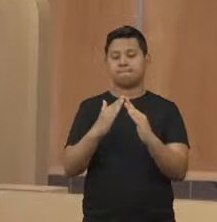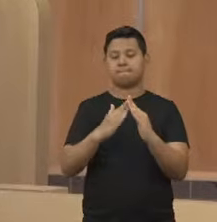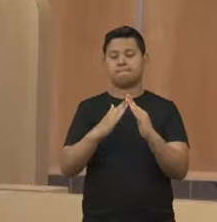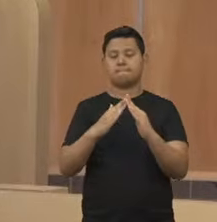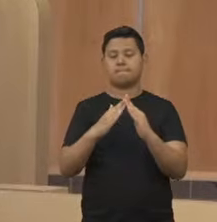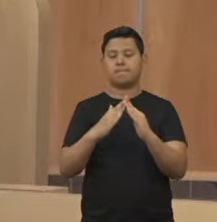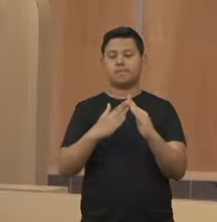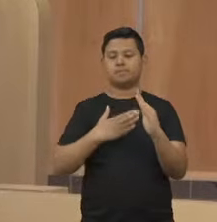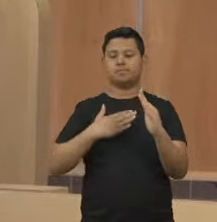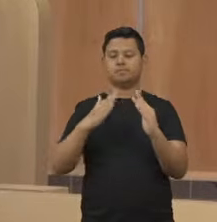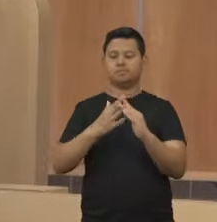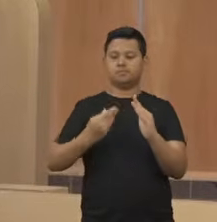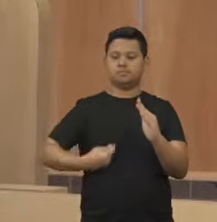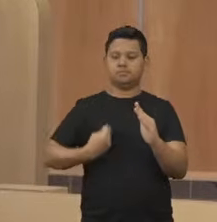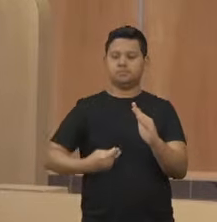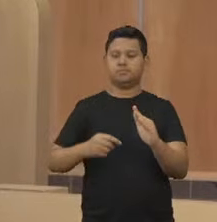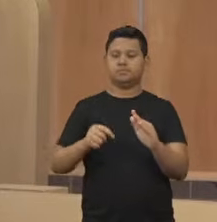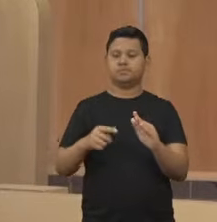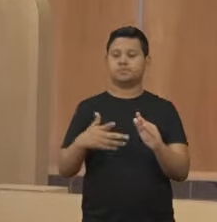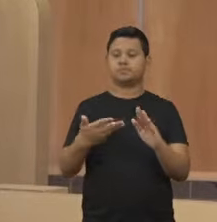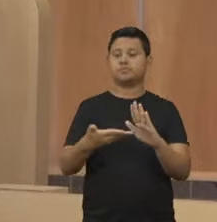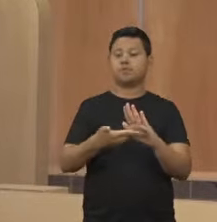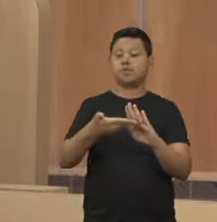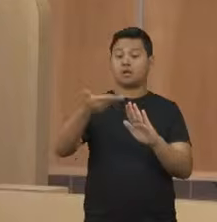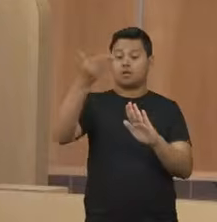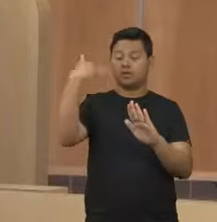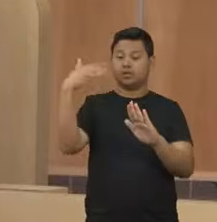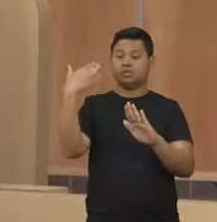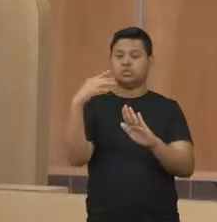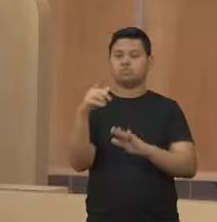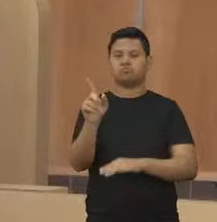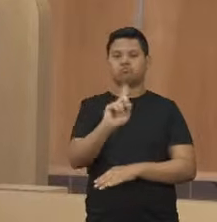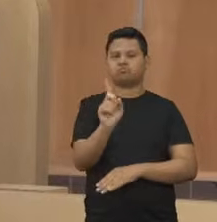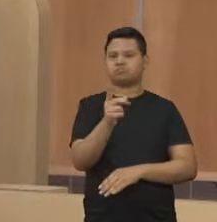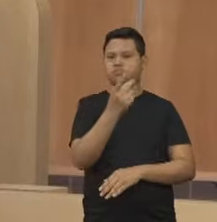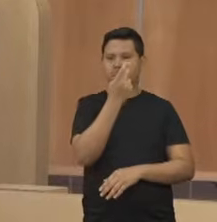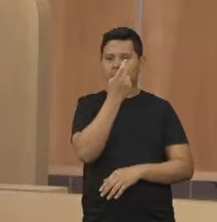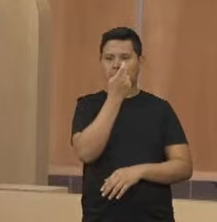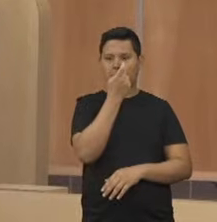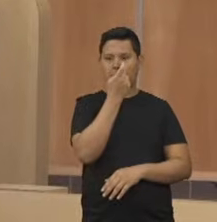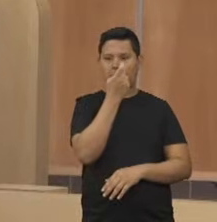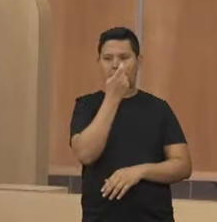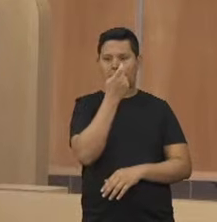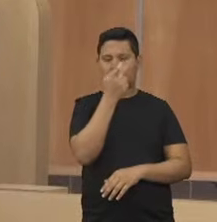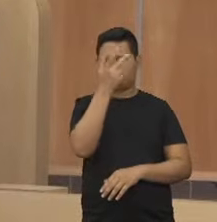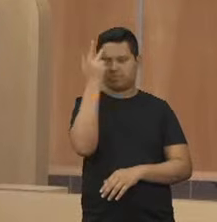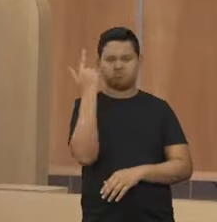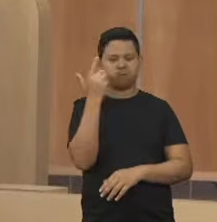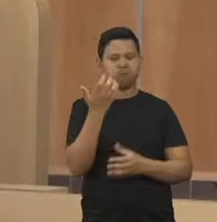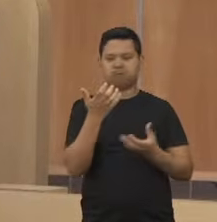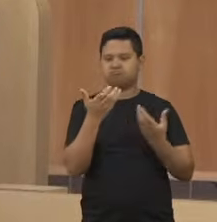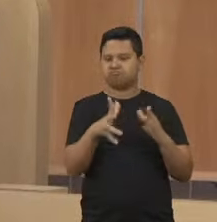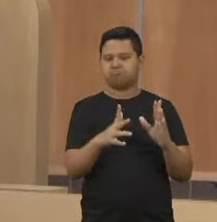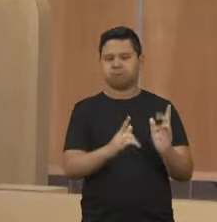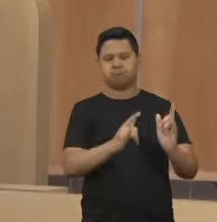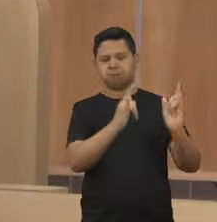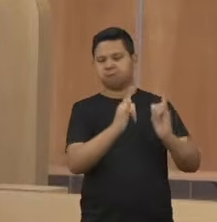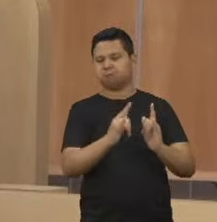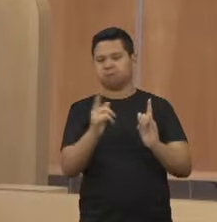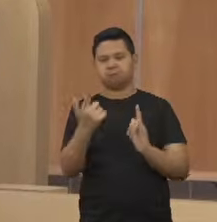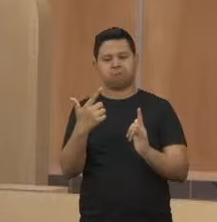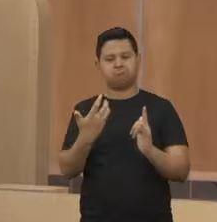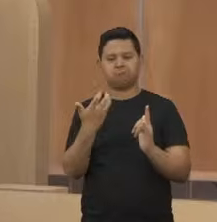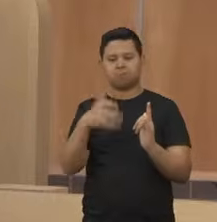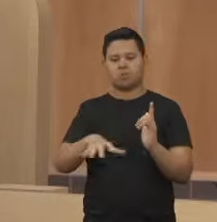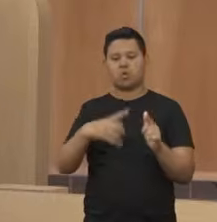Vida. No formato em que estava, ninguém se interessava em construir. Ninguém se interessa em